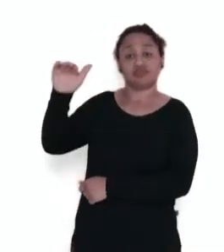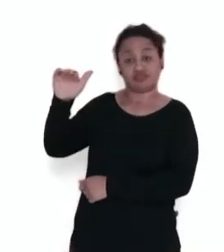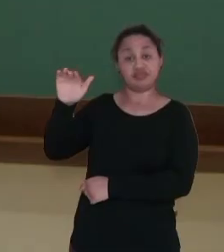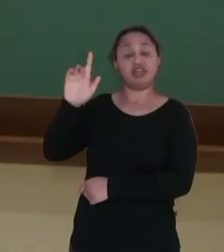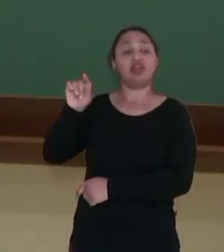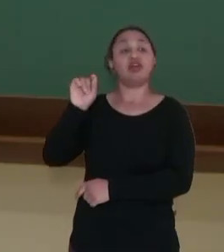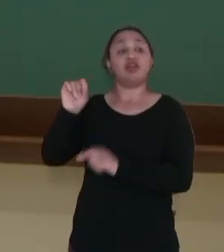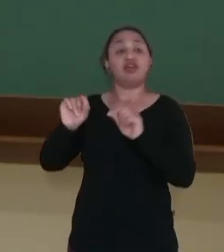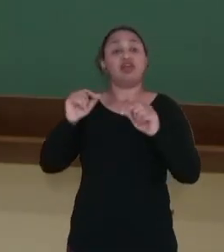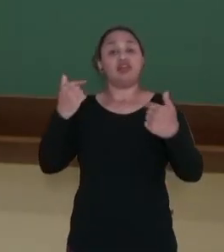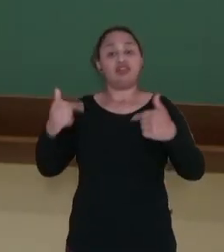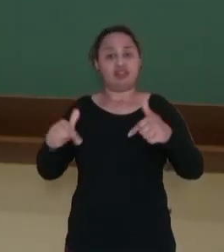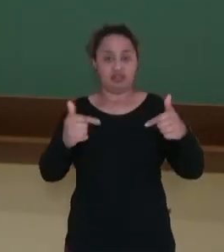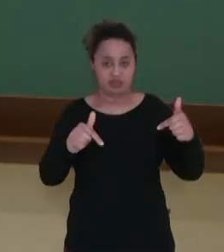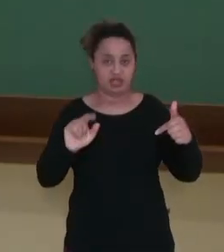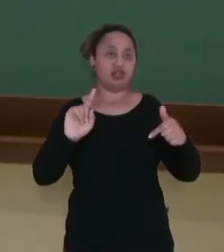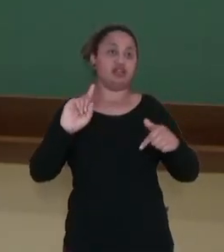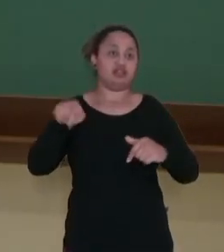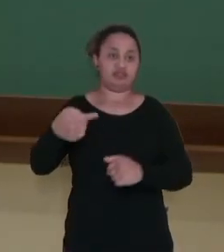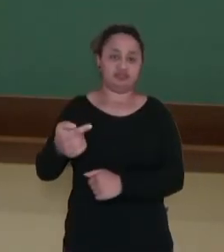ali é trabalhar.